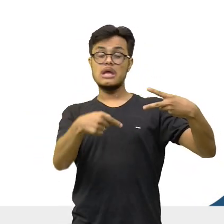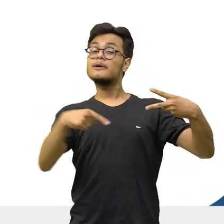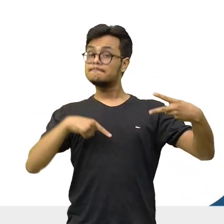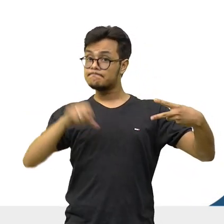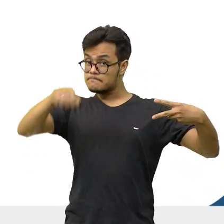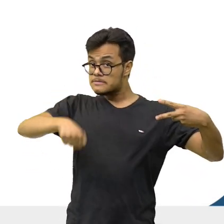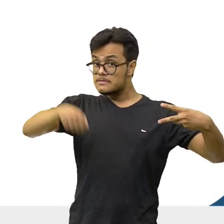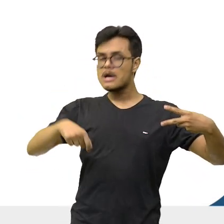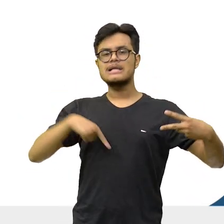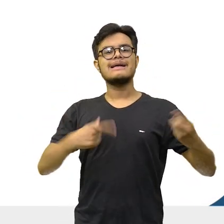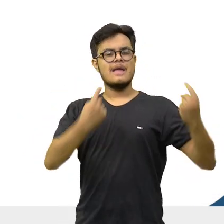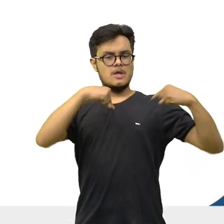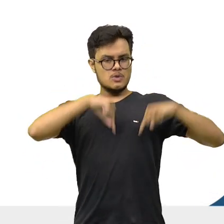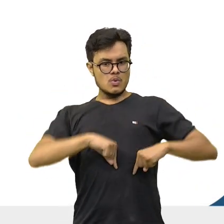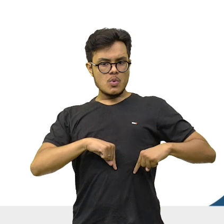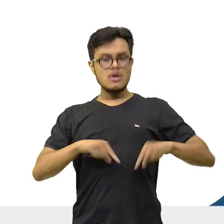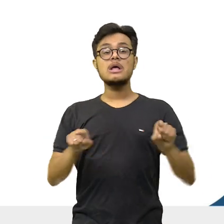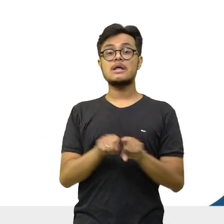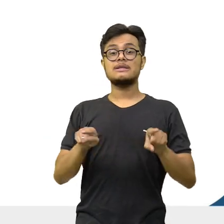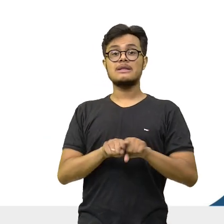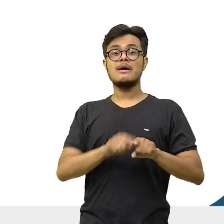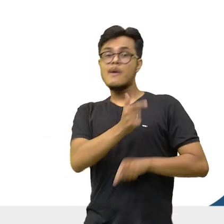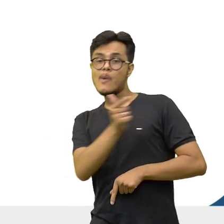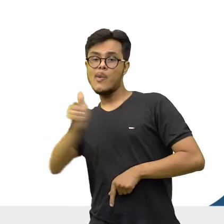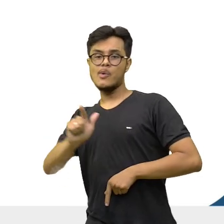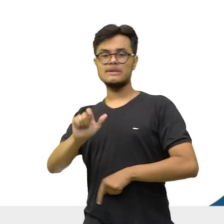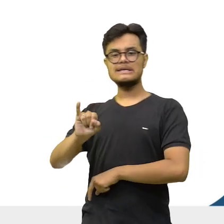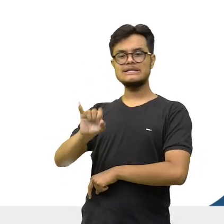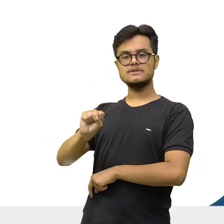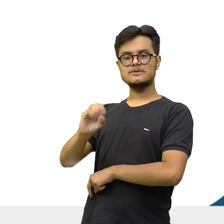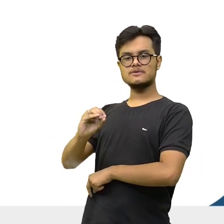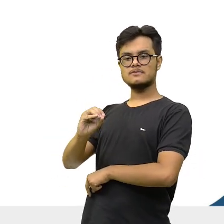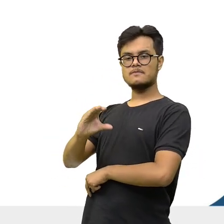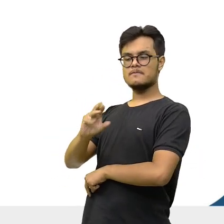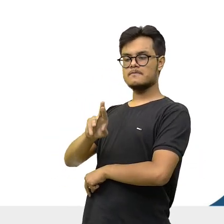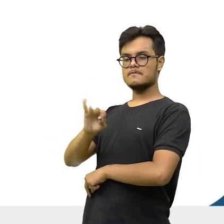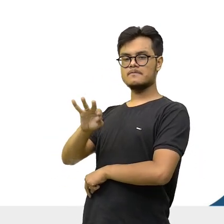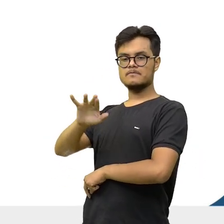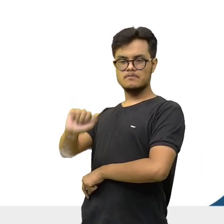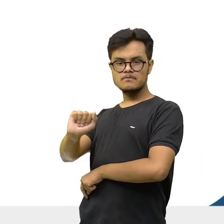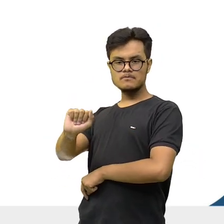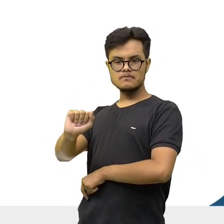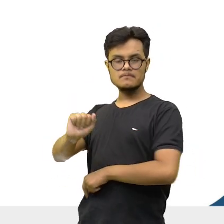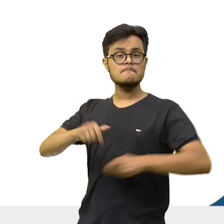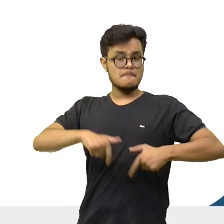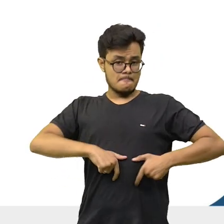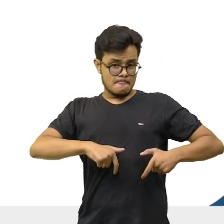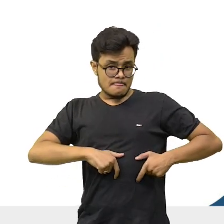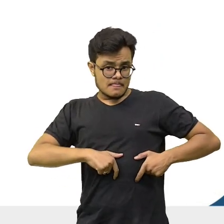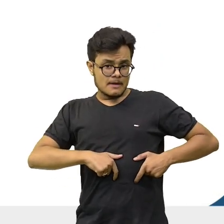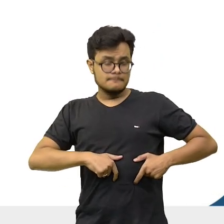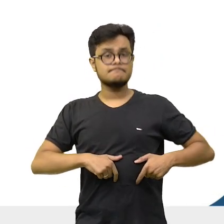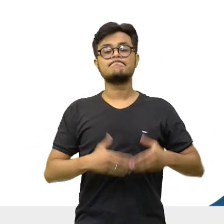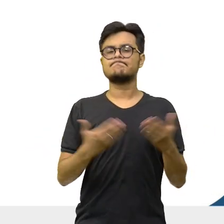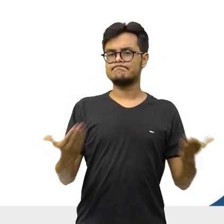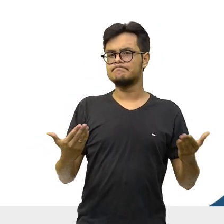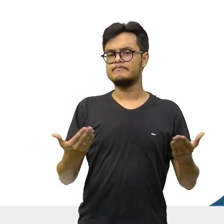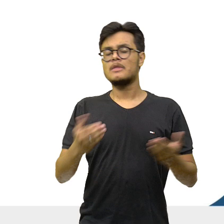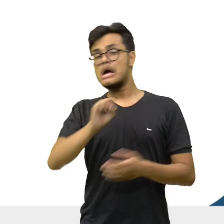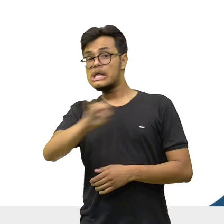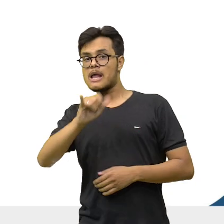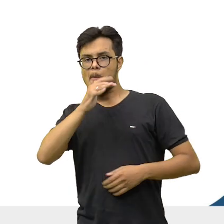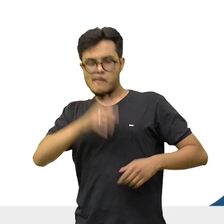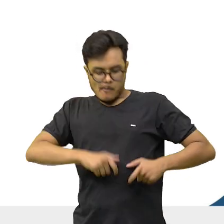face endócrina e face exócrina, tá? Ela é uma glândula anfícrina, significa que ela faz